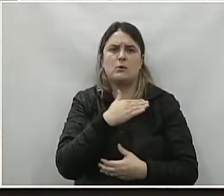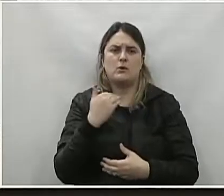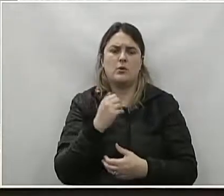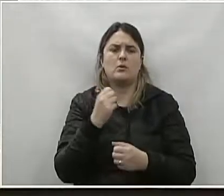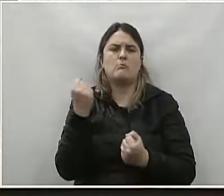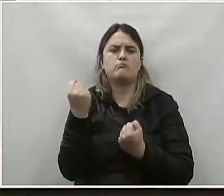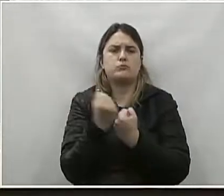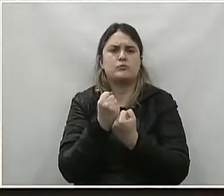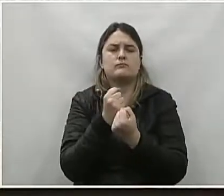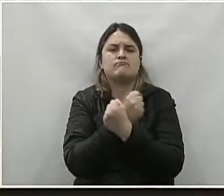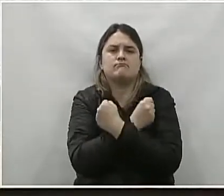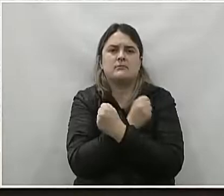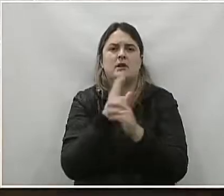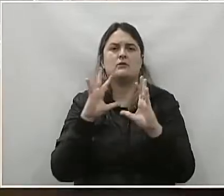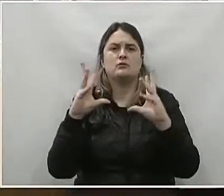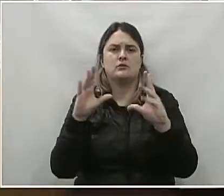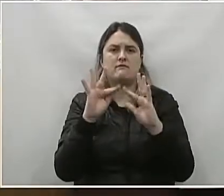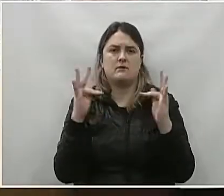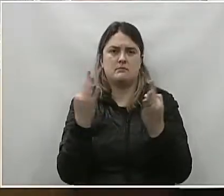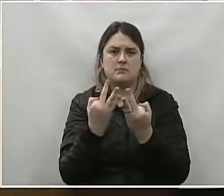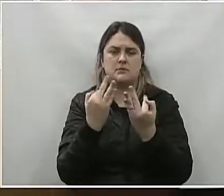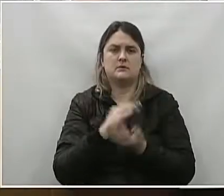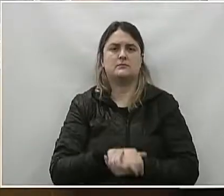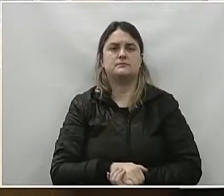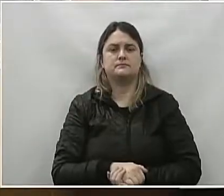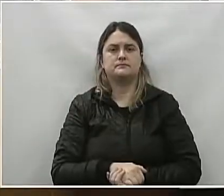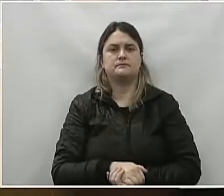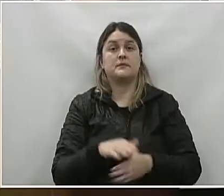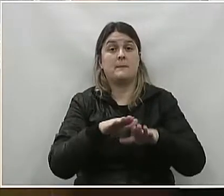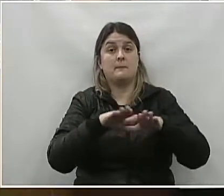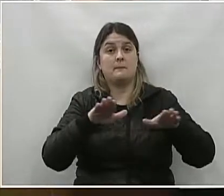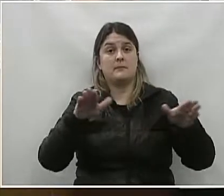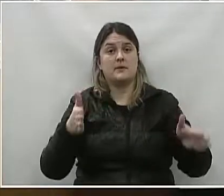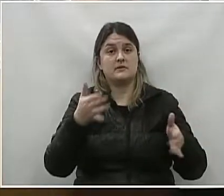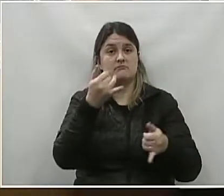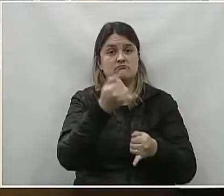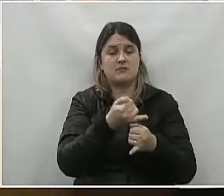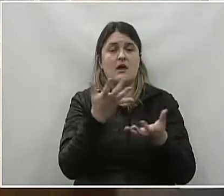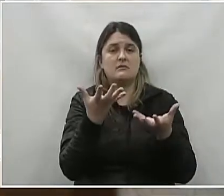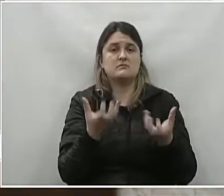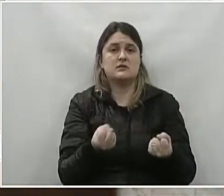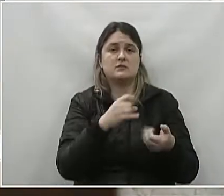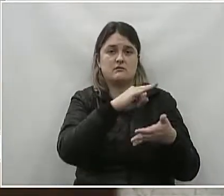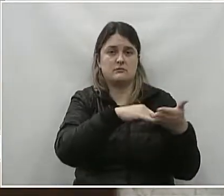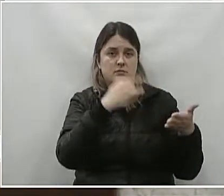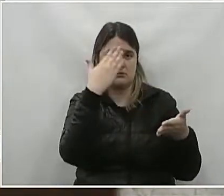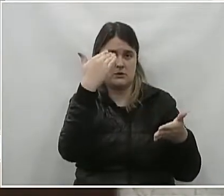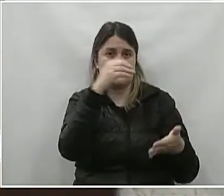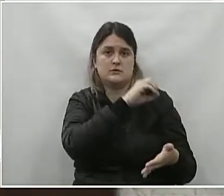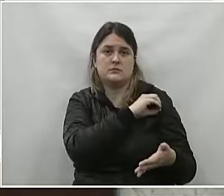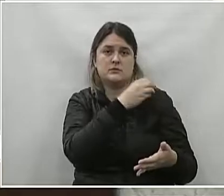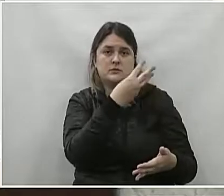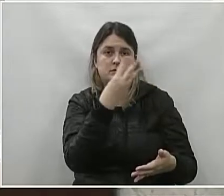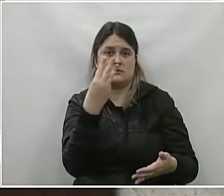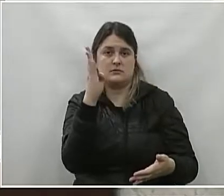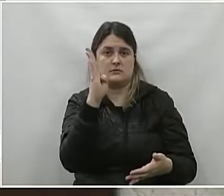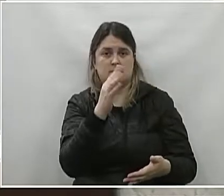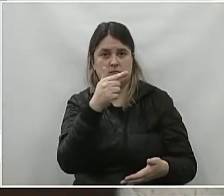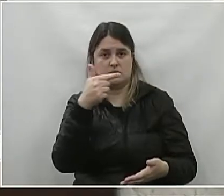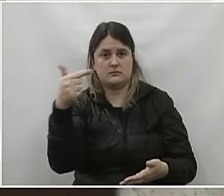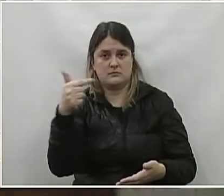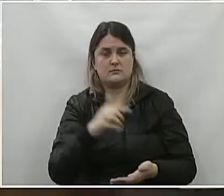condolências à família enlutada. A mesa diretora acolhe a moção de número 33 de